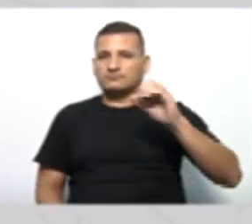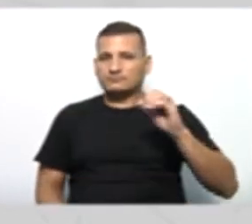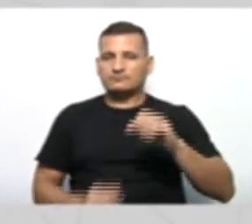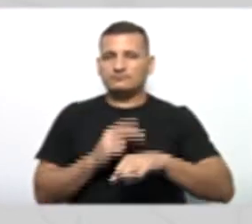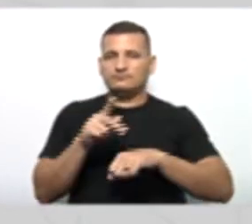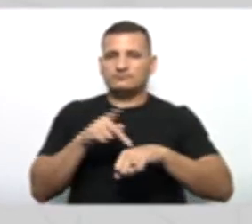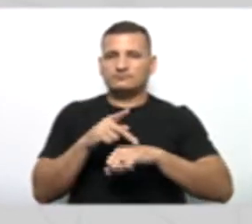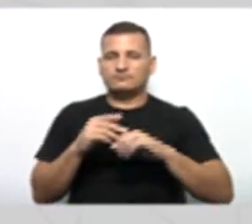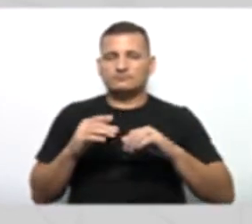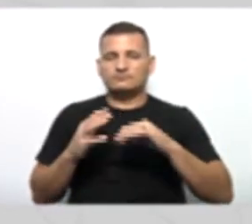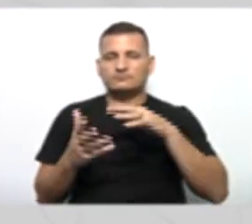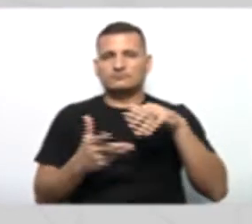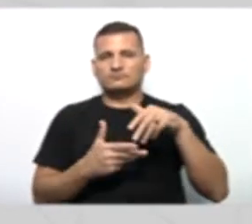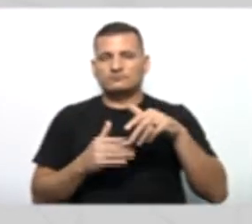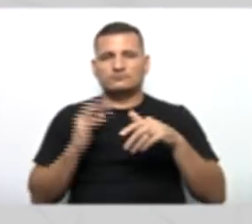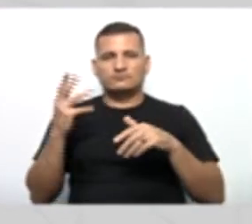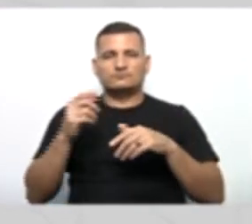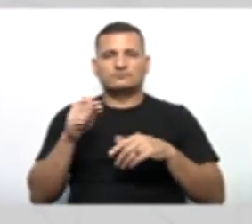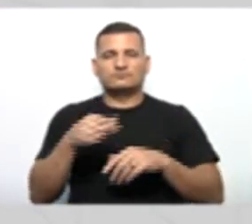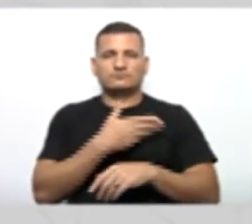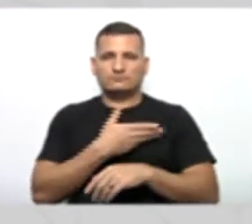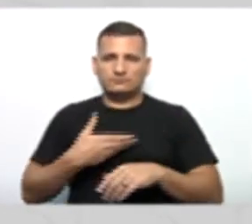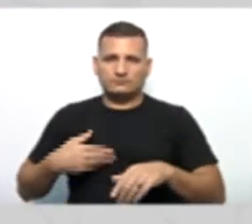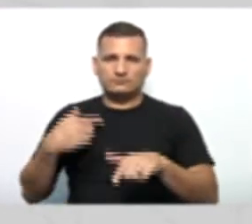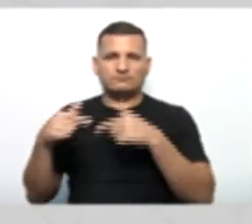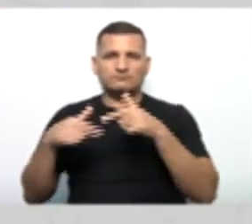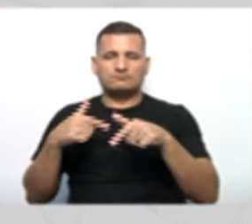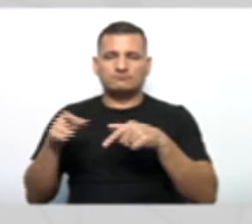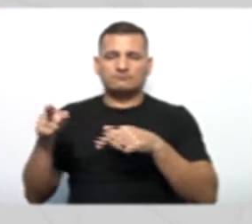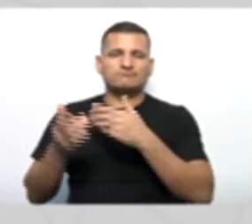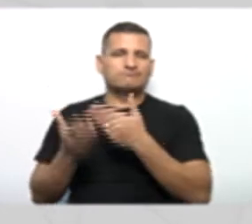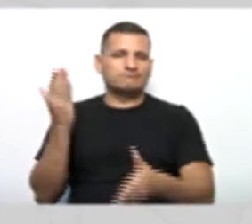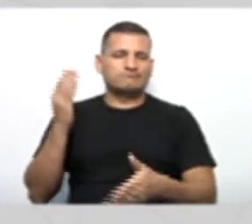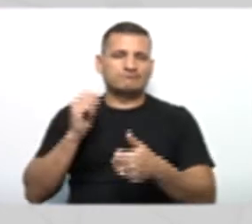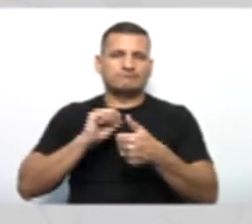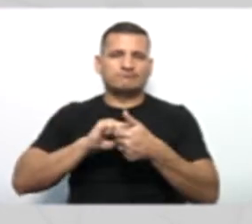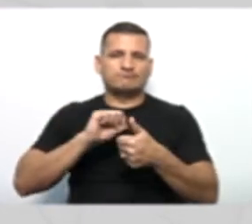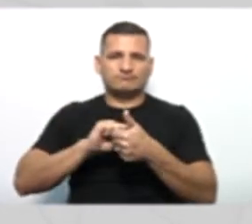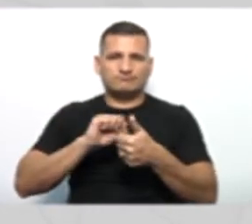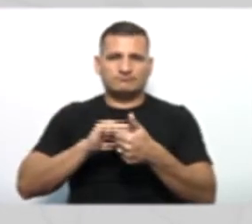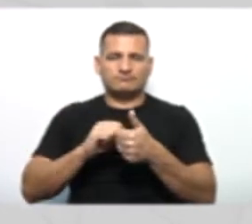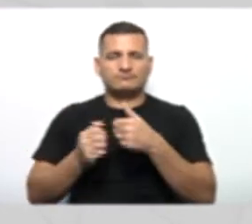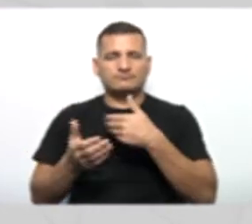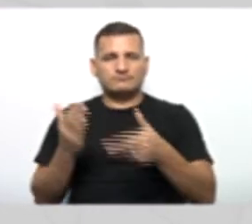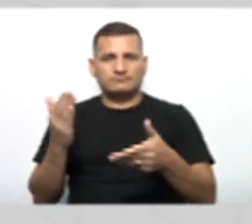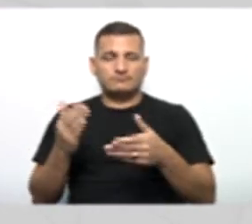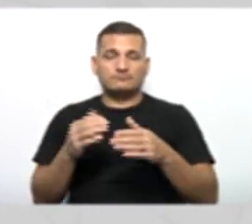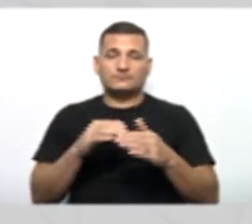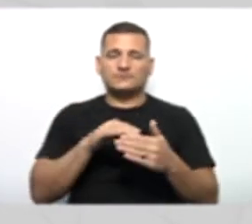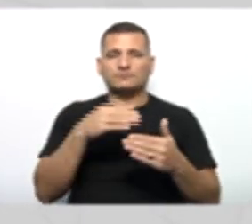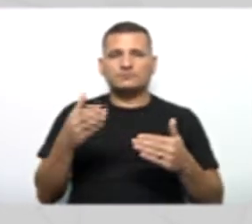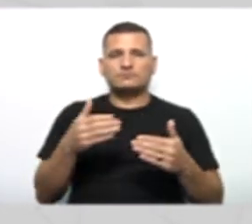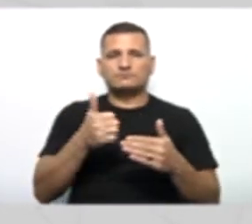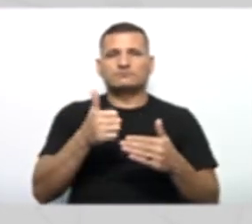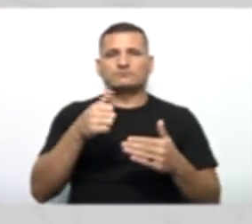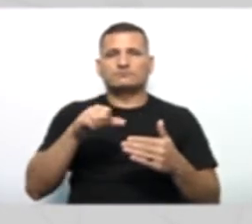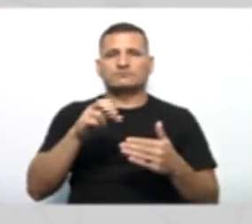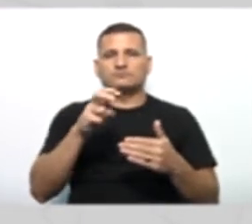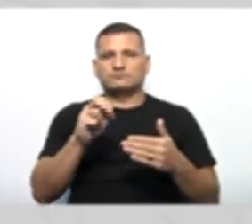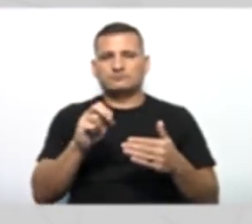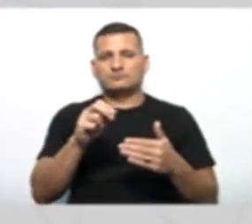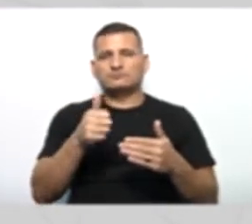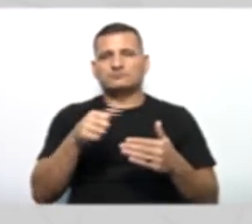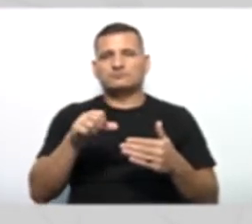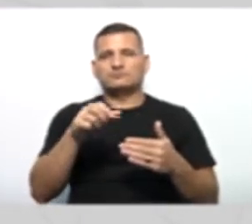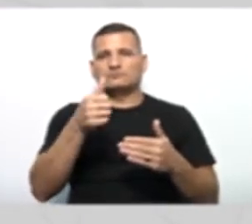do mundo os serviços oferecidos pelos governos eles perderam qualidade em relação às décadas de 50 e 60 então